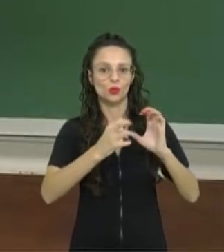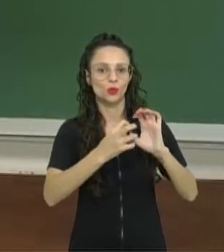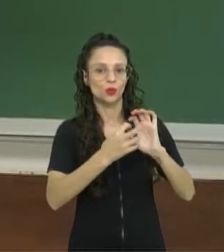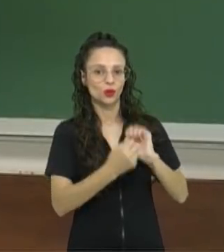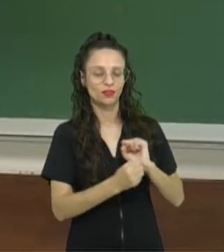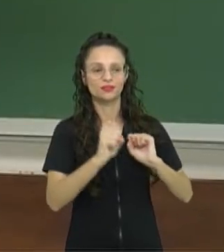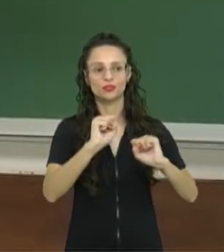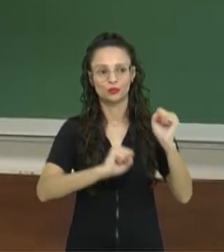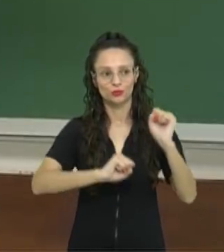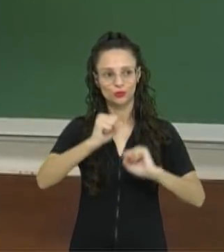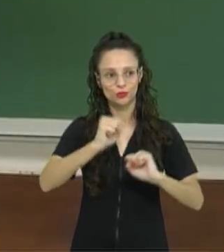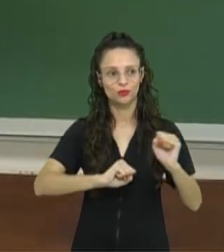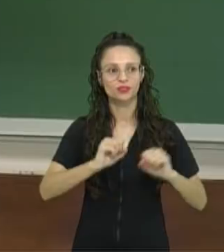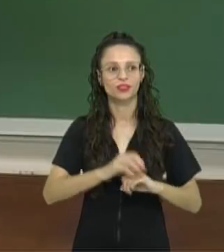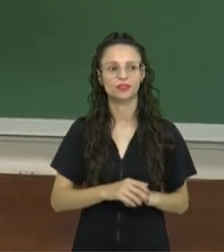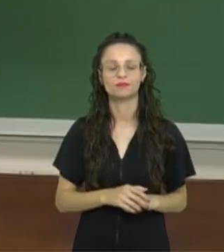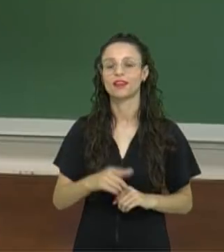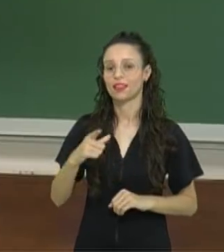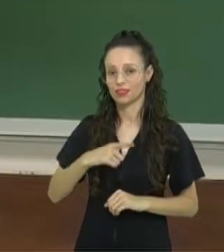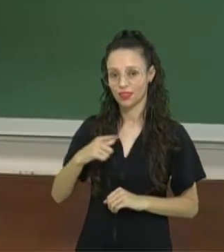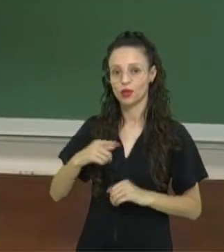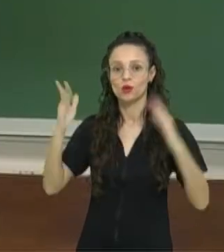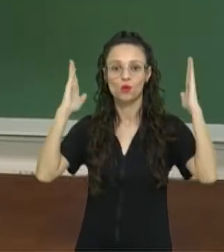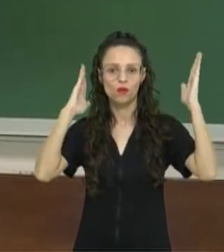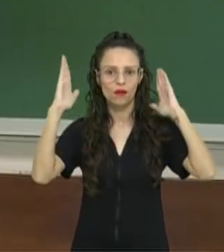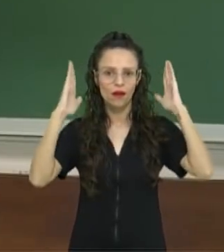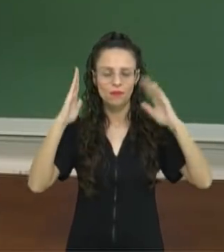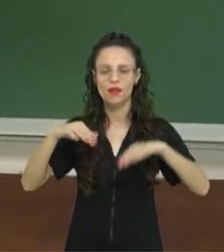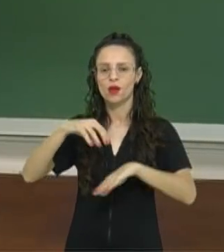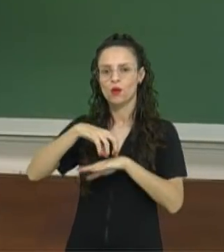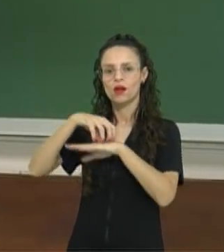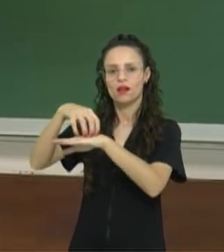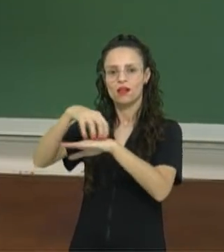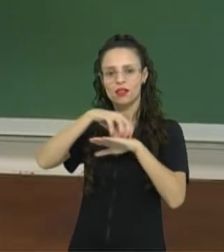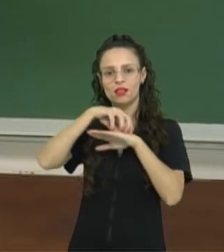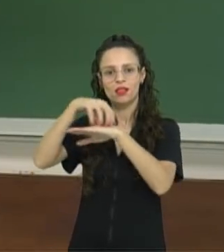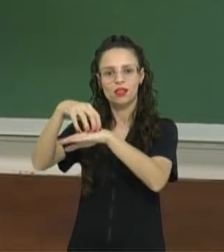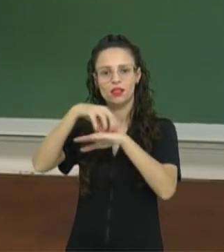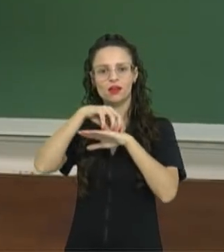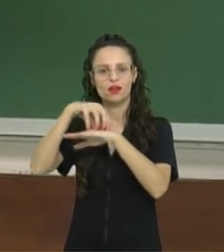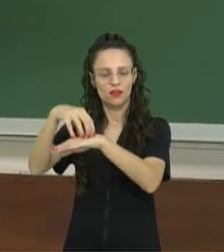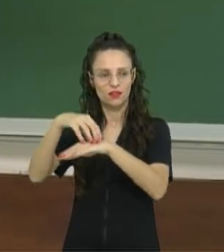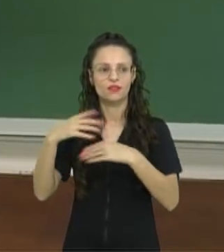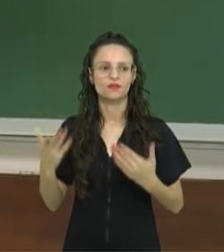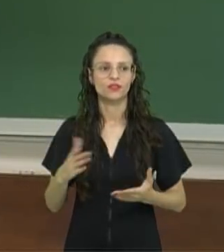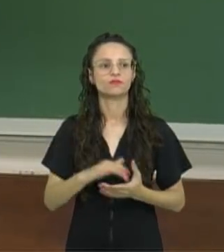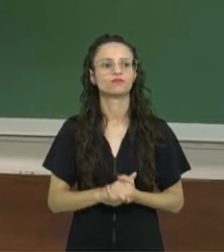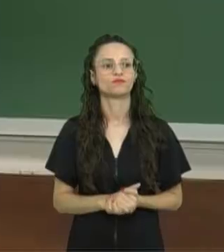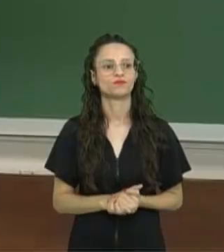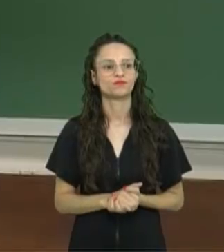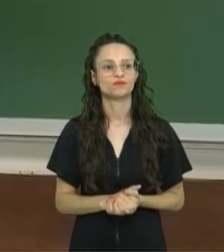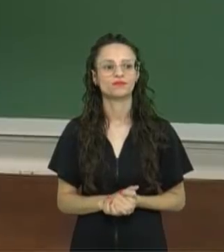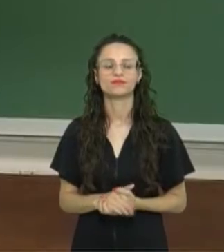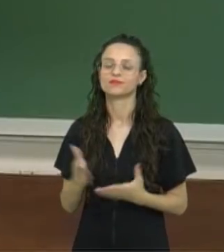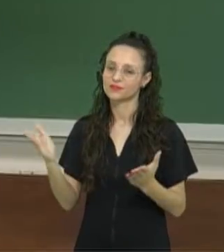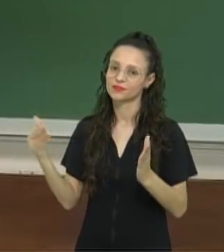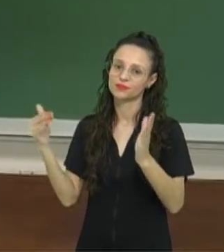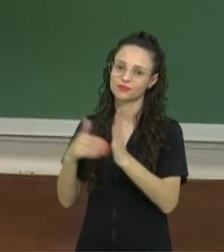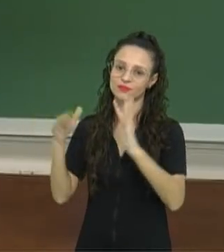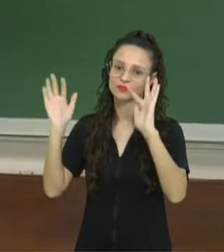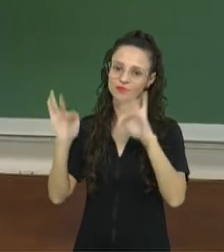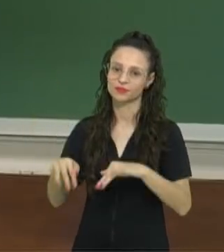na indústria, né? Tem o transporte, seja da fazenda para a indústria ou da indústria para o comércio. E